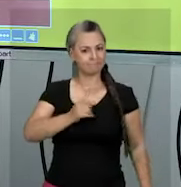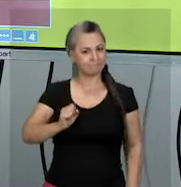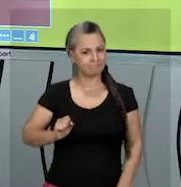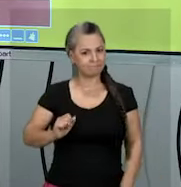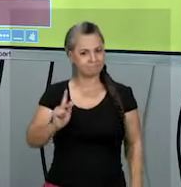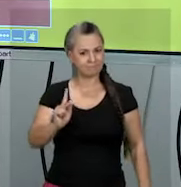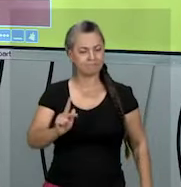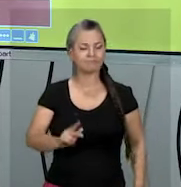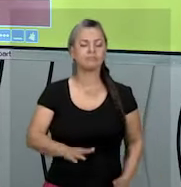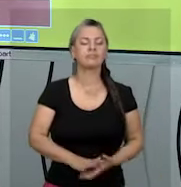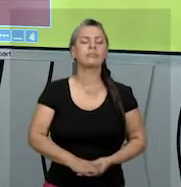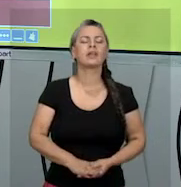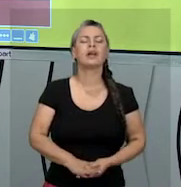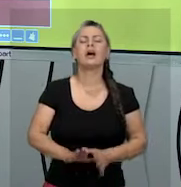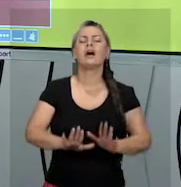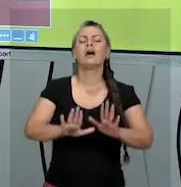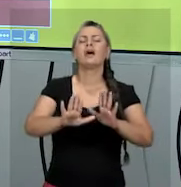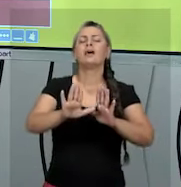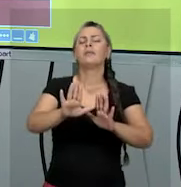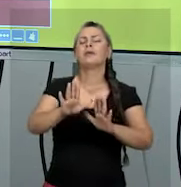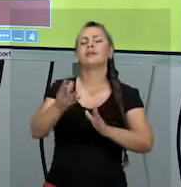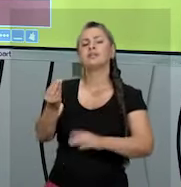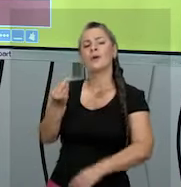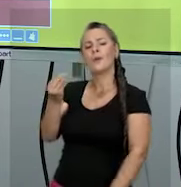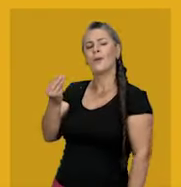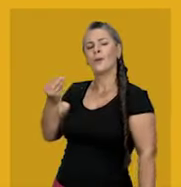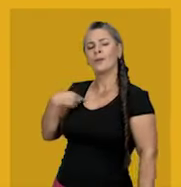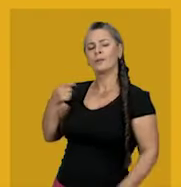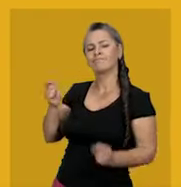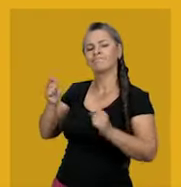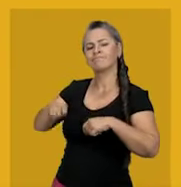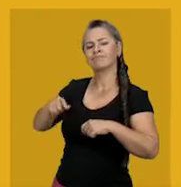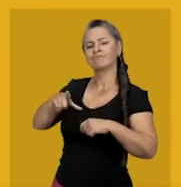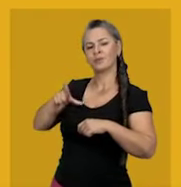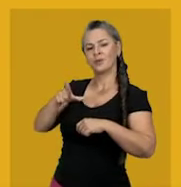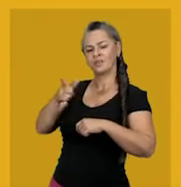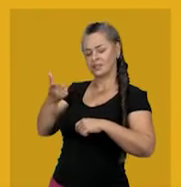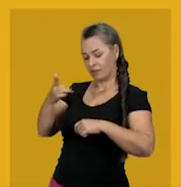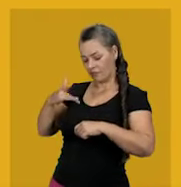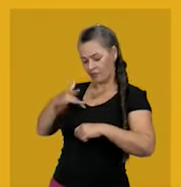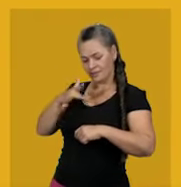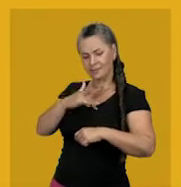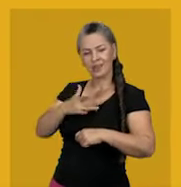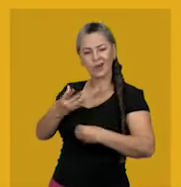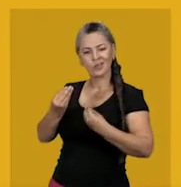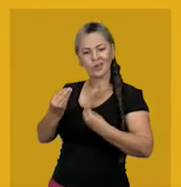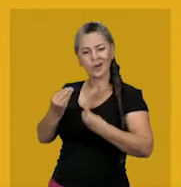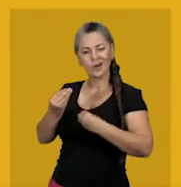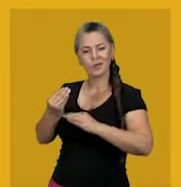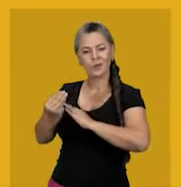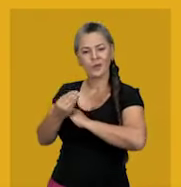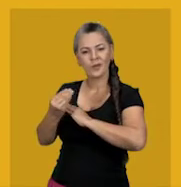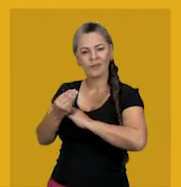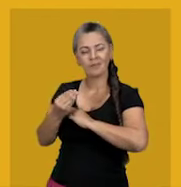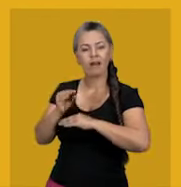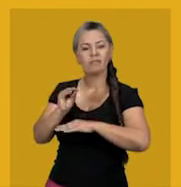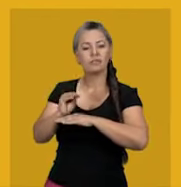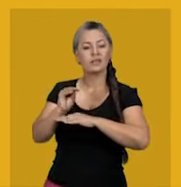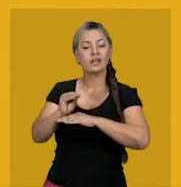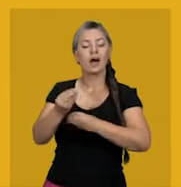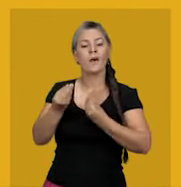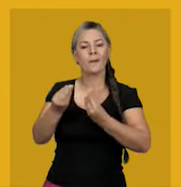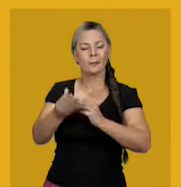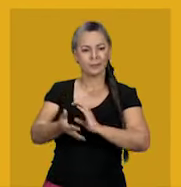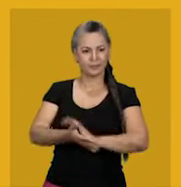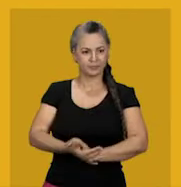E como que a gente pode cuidar da nossa saúde? Bom, primeiro, tendo uma alimentação